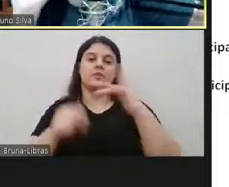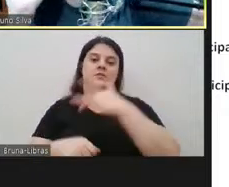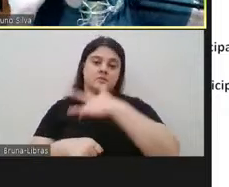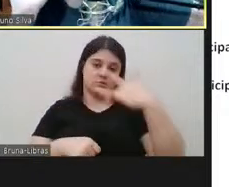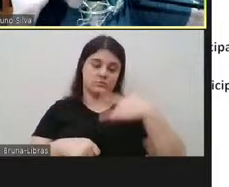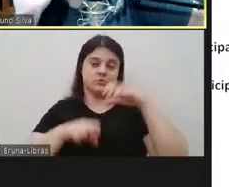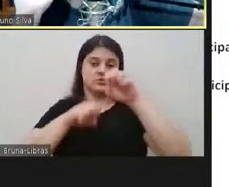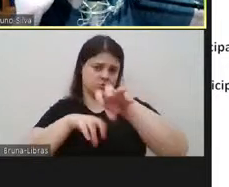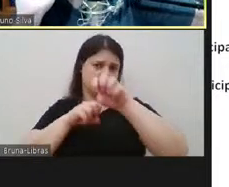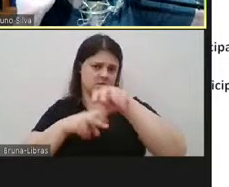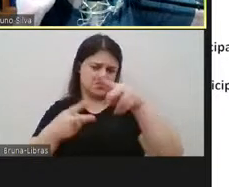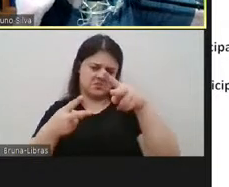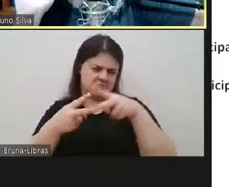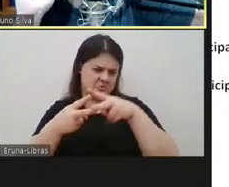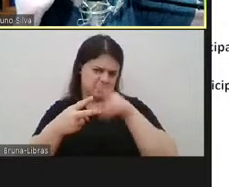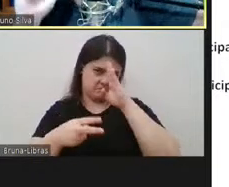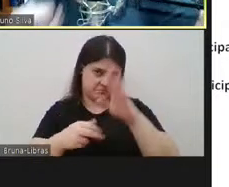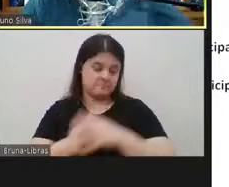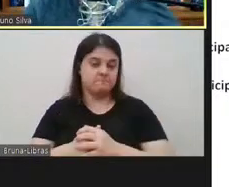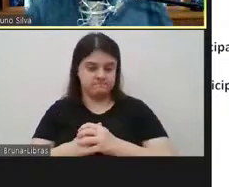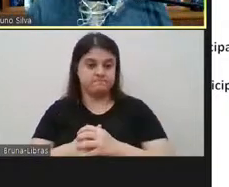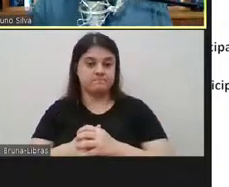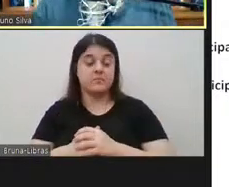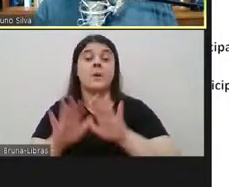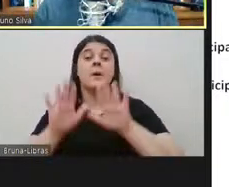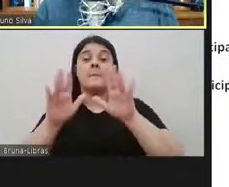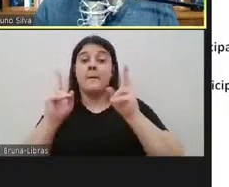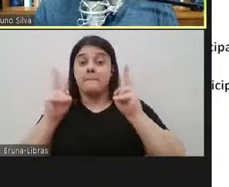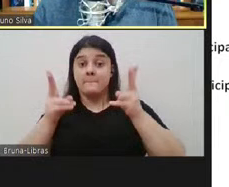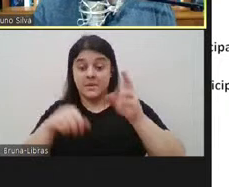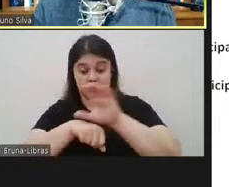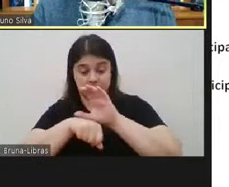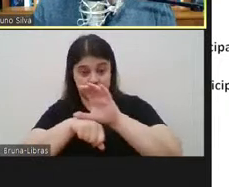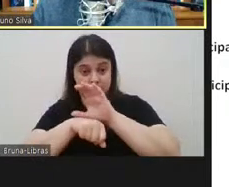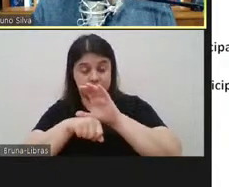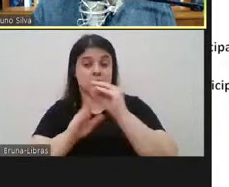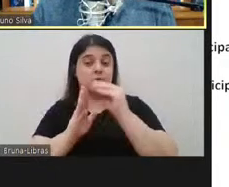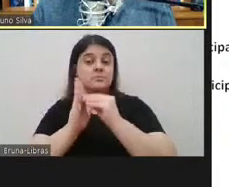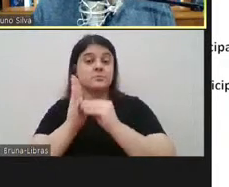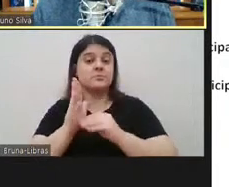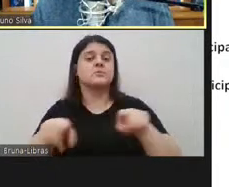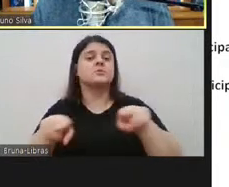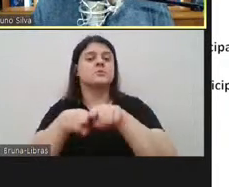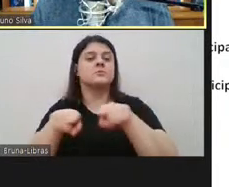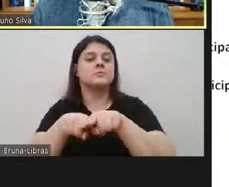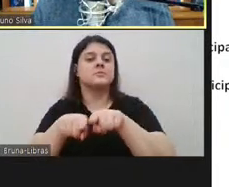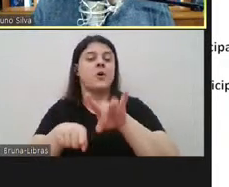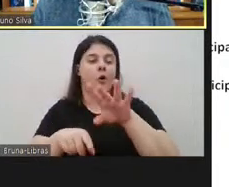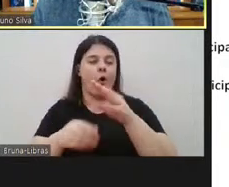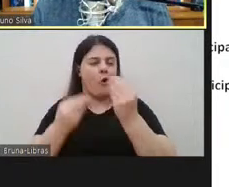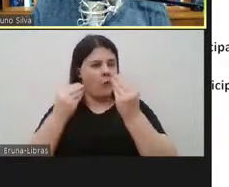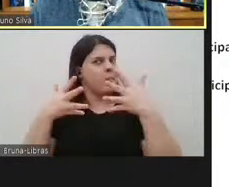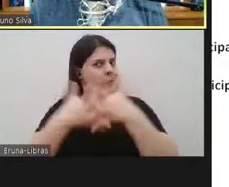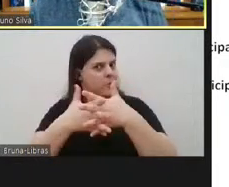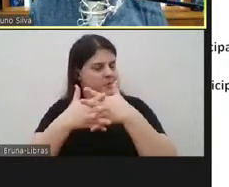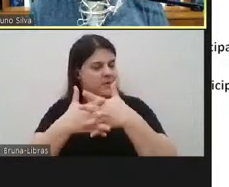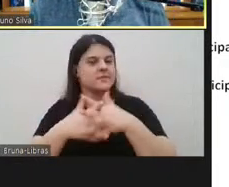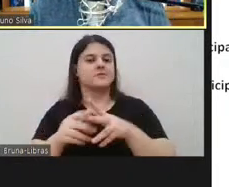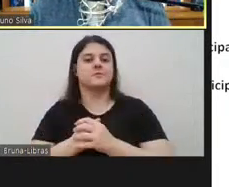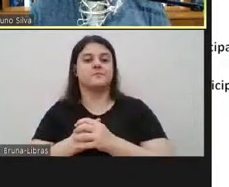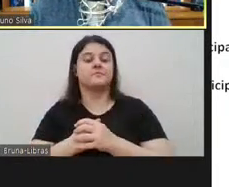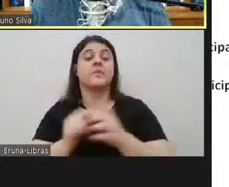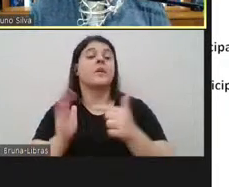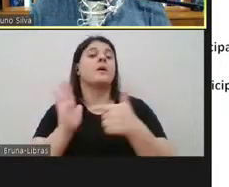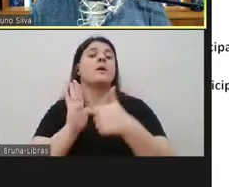de saúde educação basicamente certo só quer saber sua constituição ela também Doutor Olha só como é complexo nosso federalismo